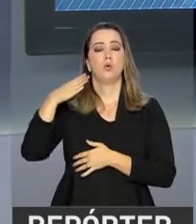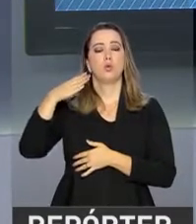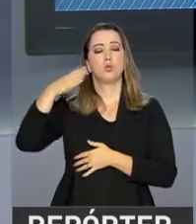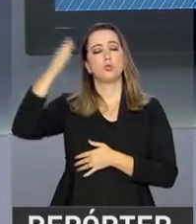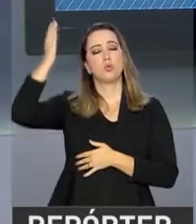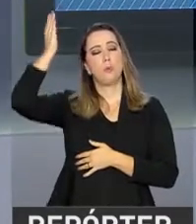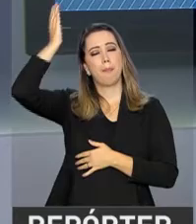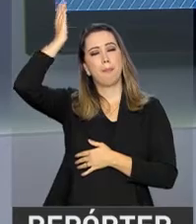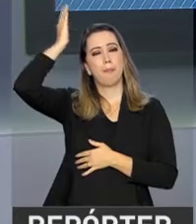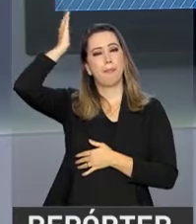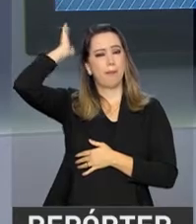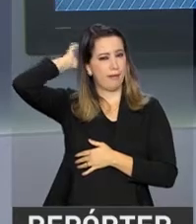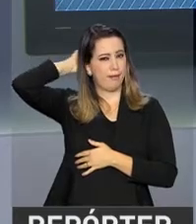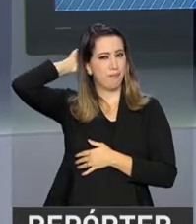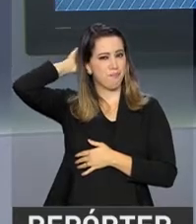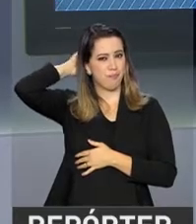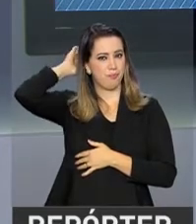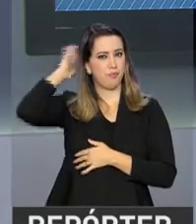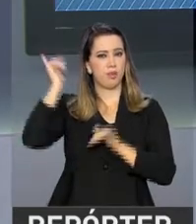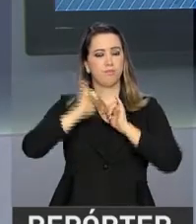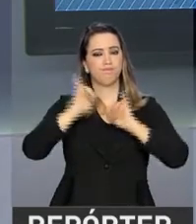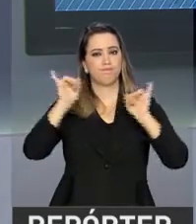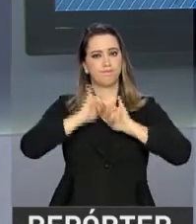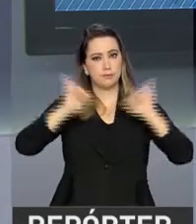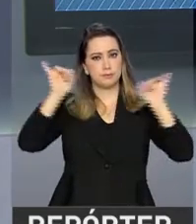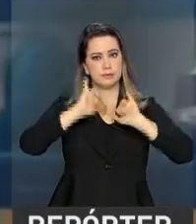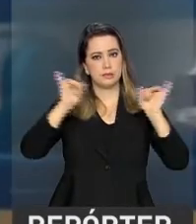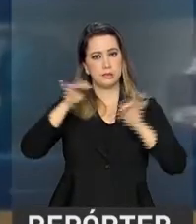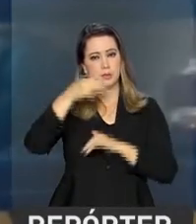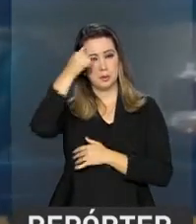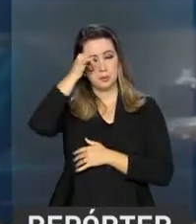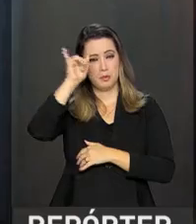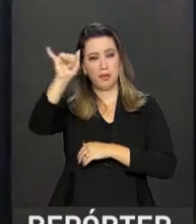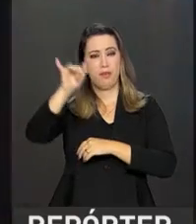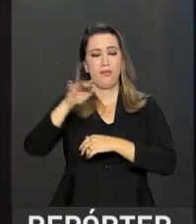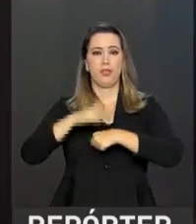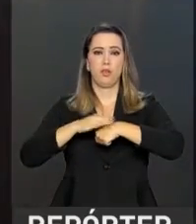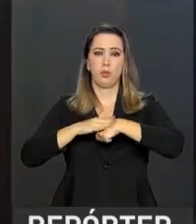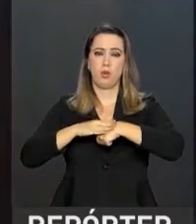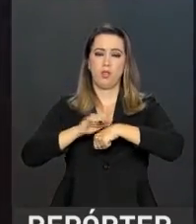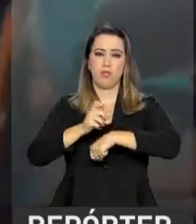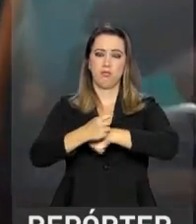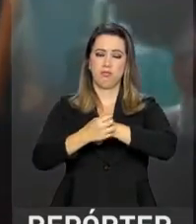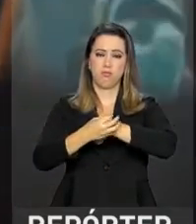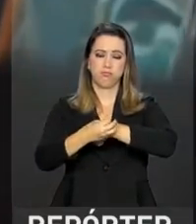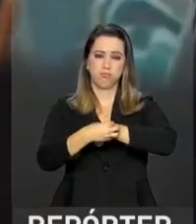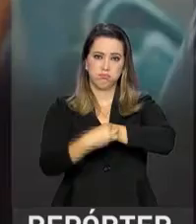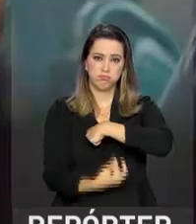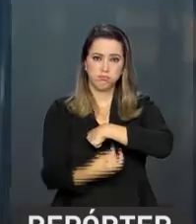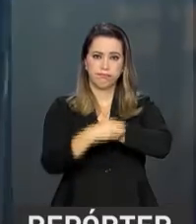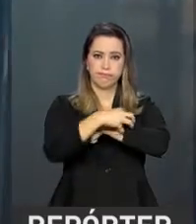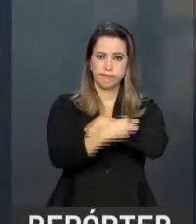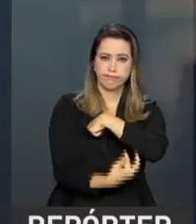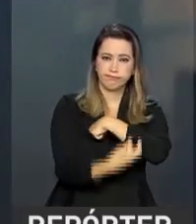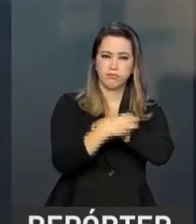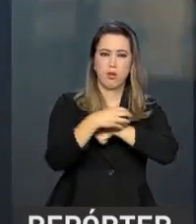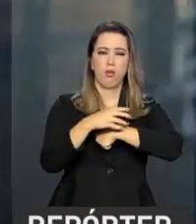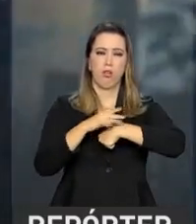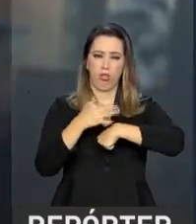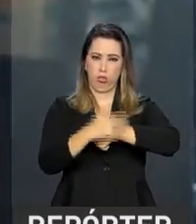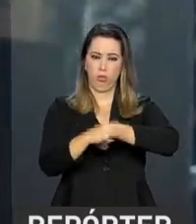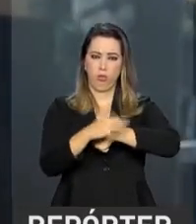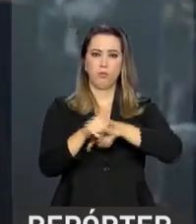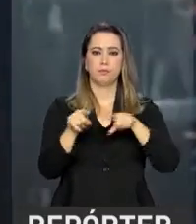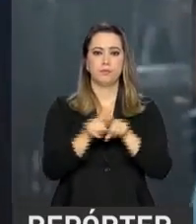a campanha nacional de luta contra a hanseníase. A campanha publicitária será veiculada em todo o país para alertar a